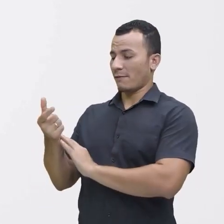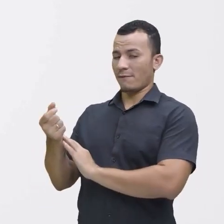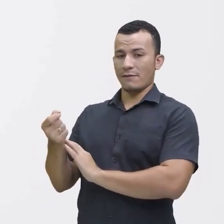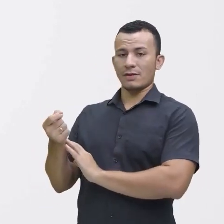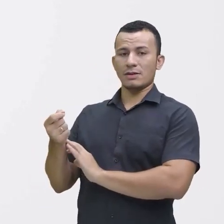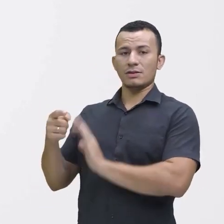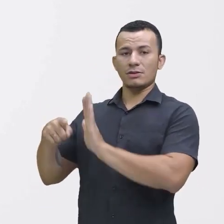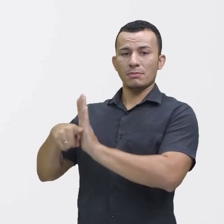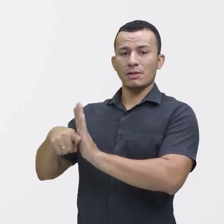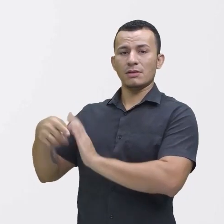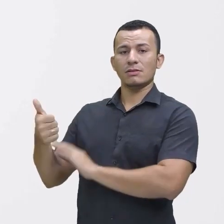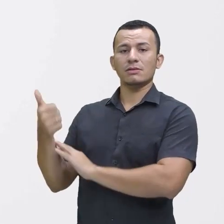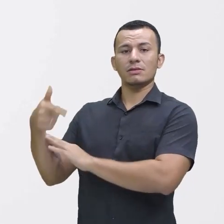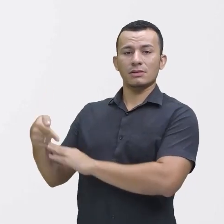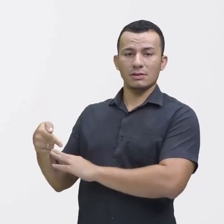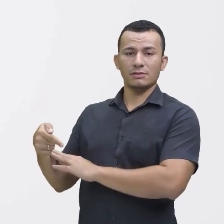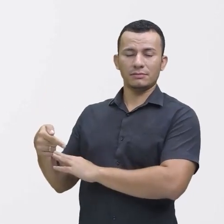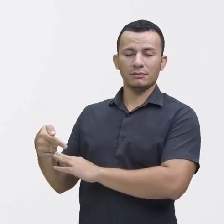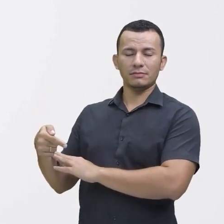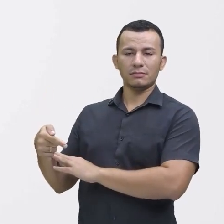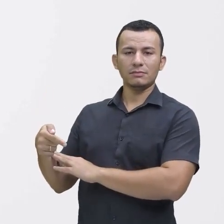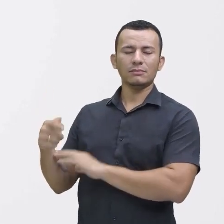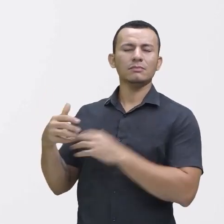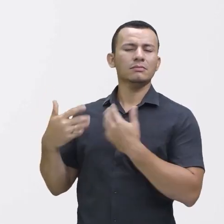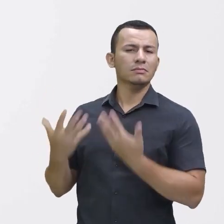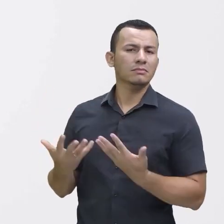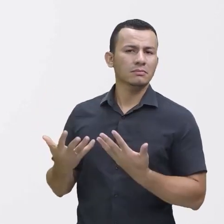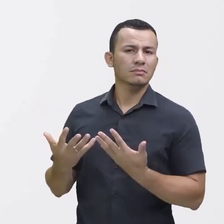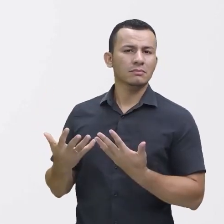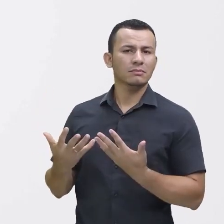menos 17. O que que aconteceu?